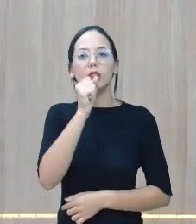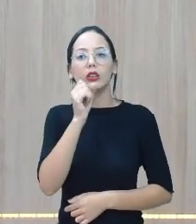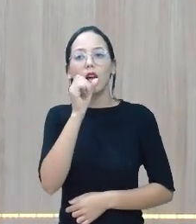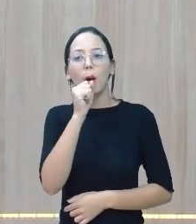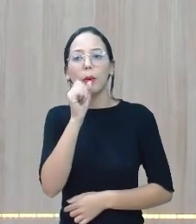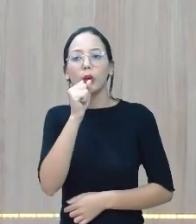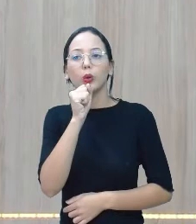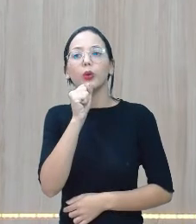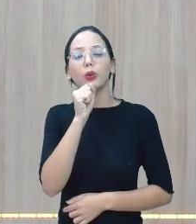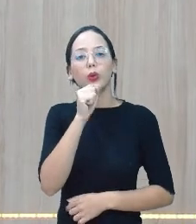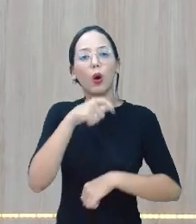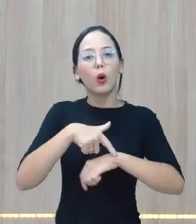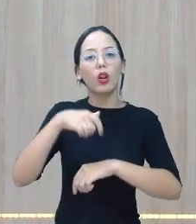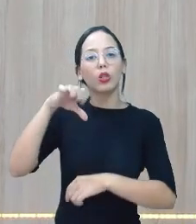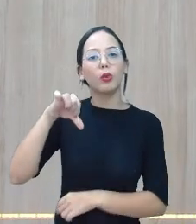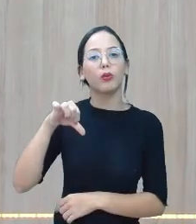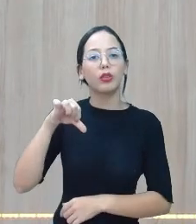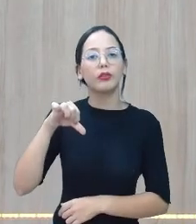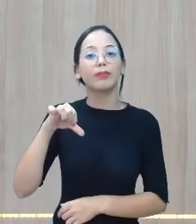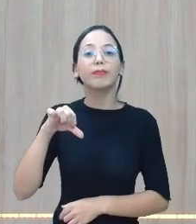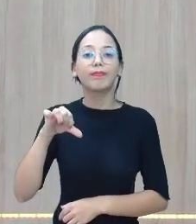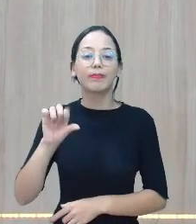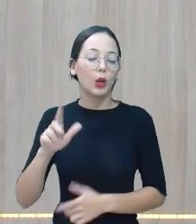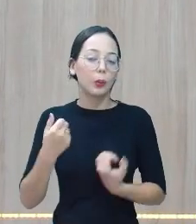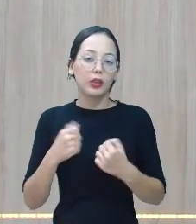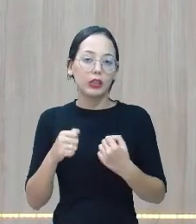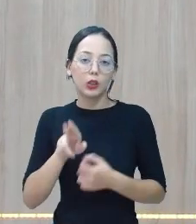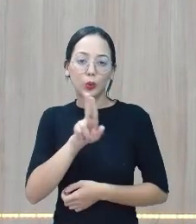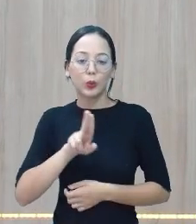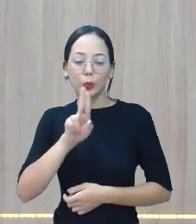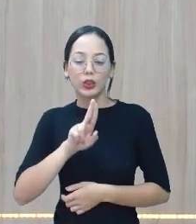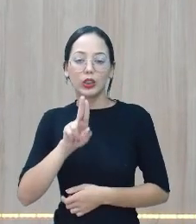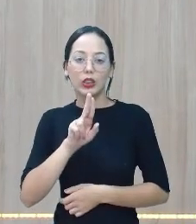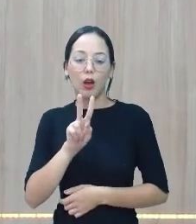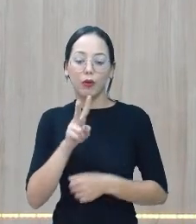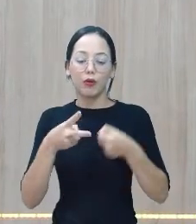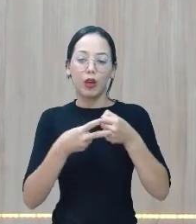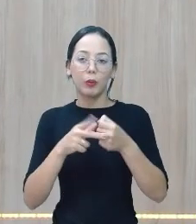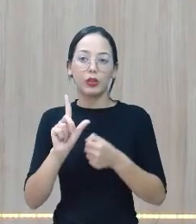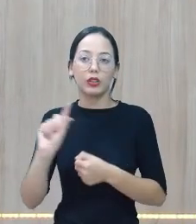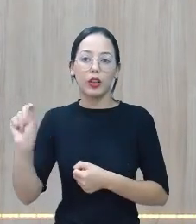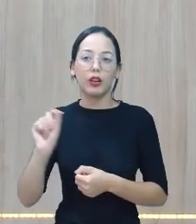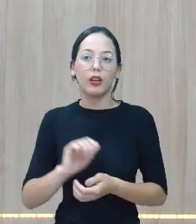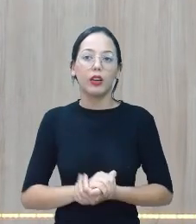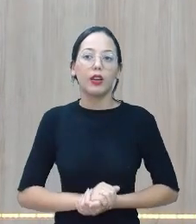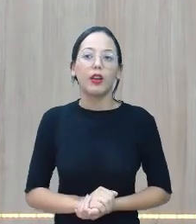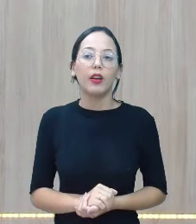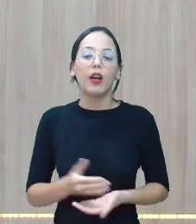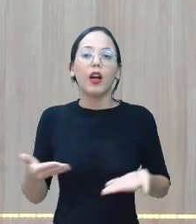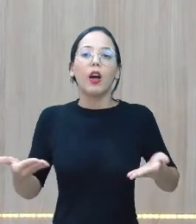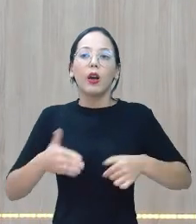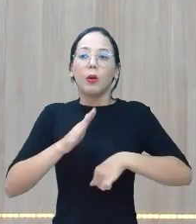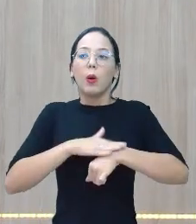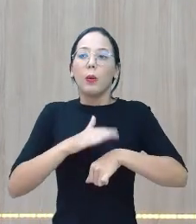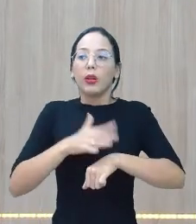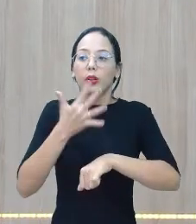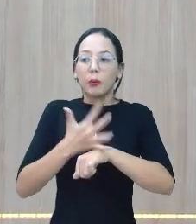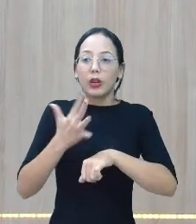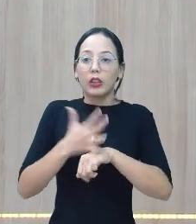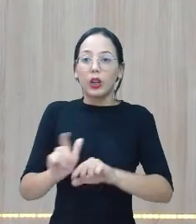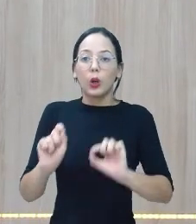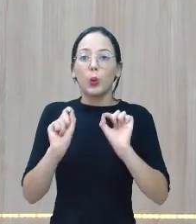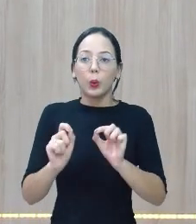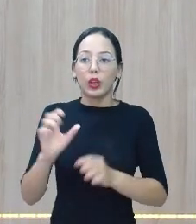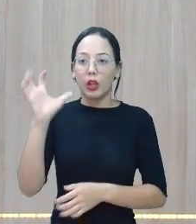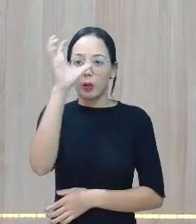No sábado às 9, não é necessário usar o verbo sair novamente. Hora de praticar o que aprendemos.